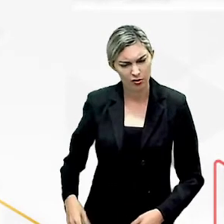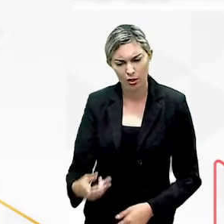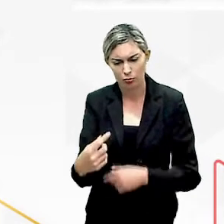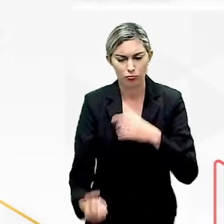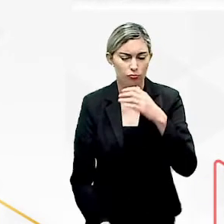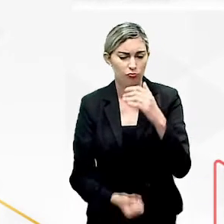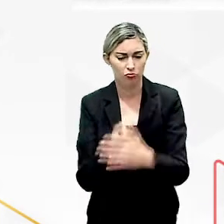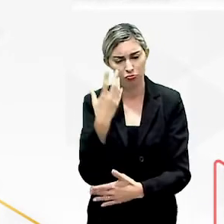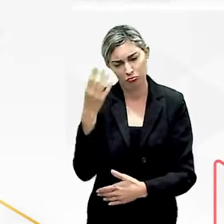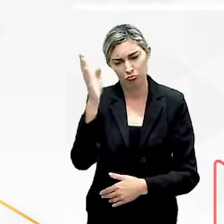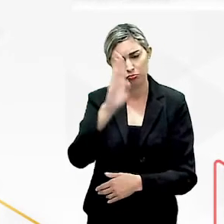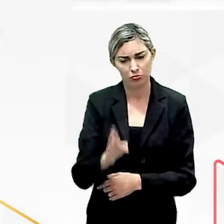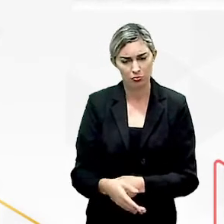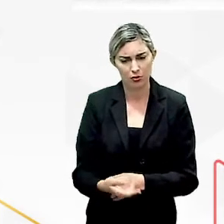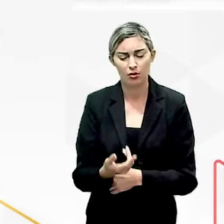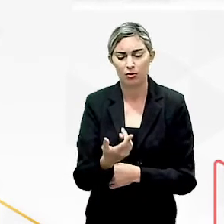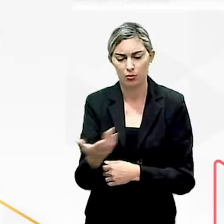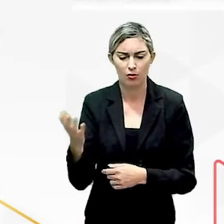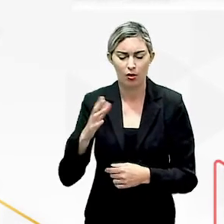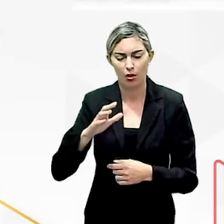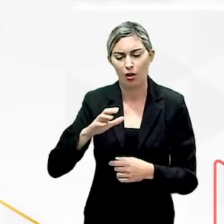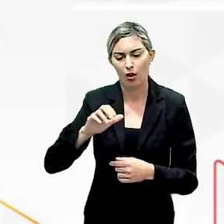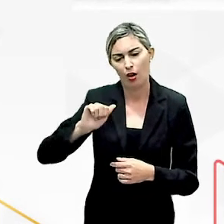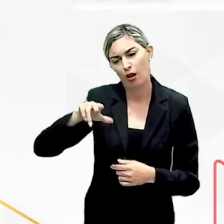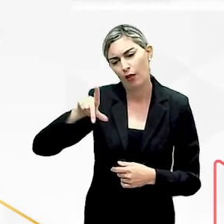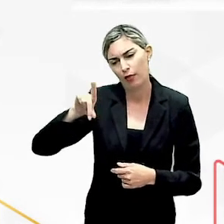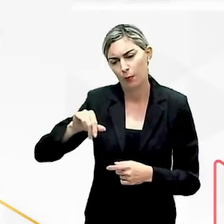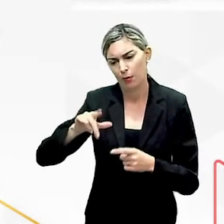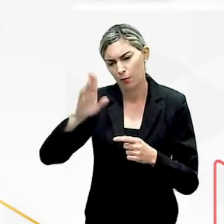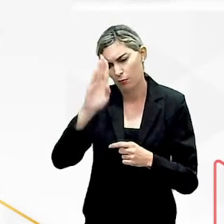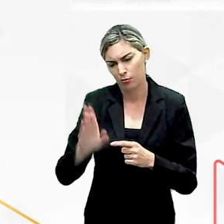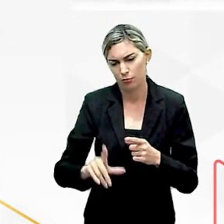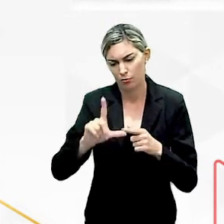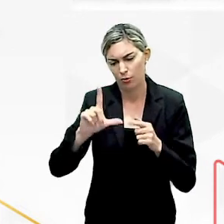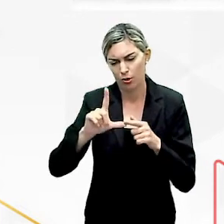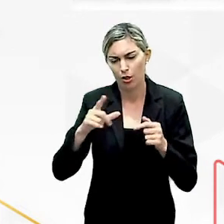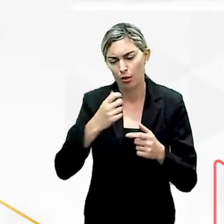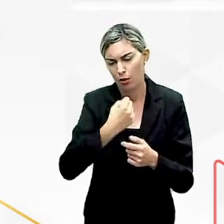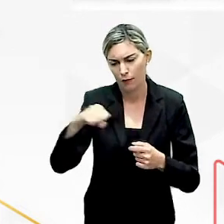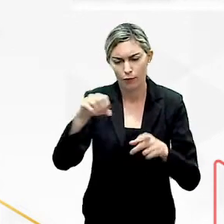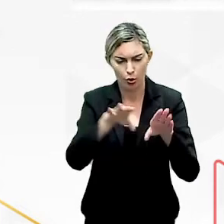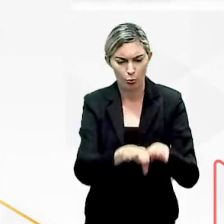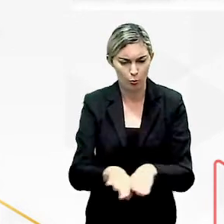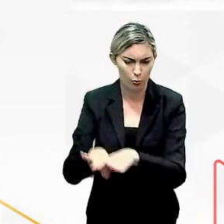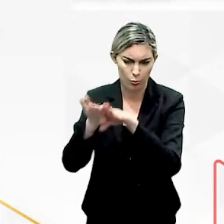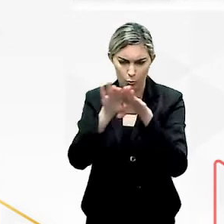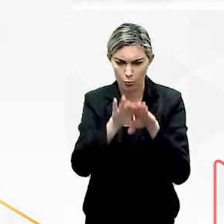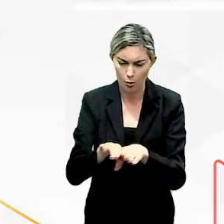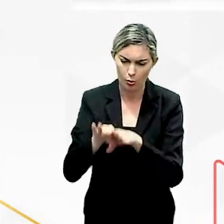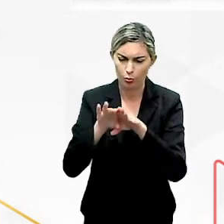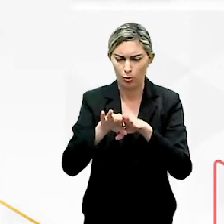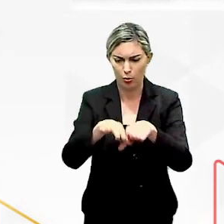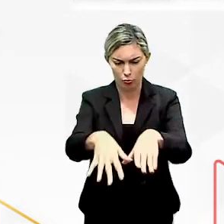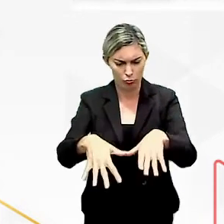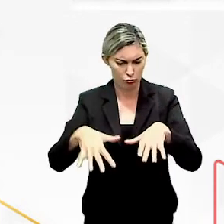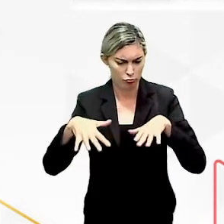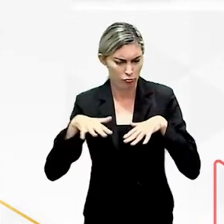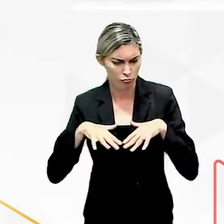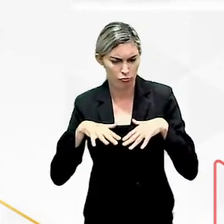fundador brasileiro da Academia de Letras, defendeu a igualdade na Conferência dos Estados em